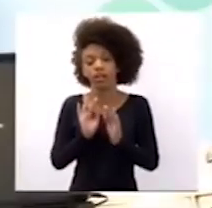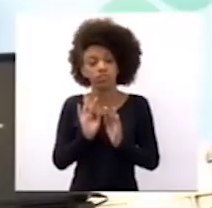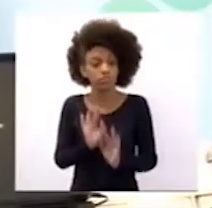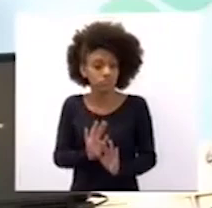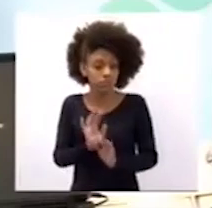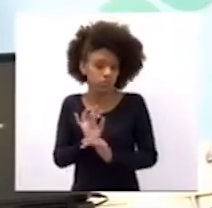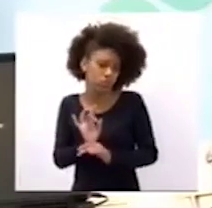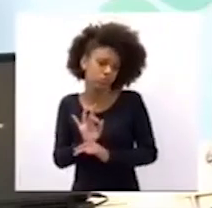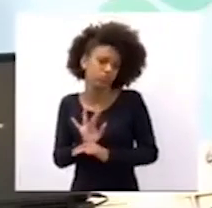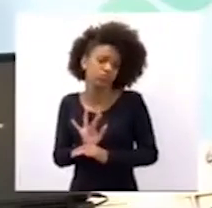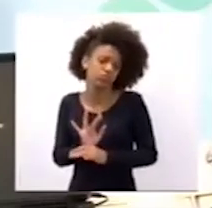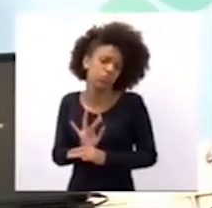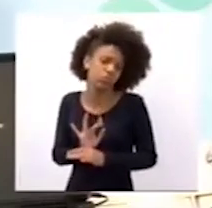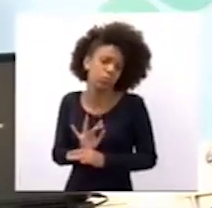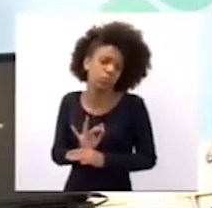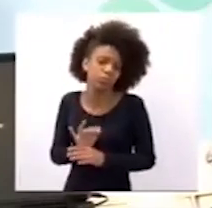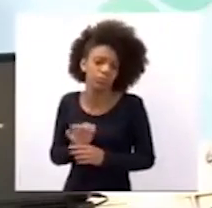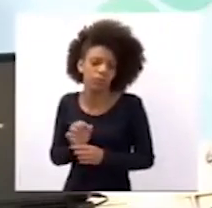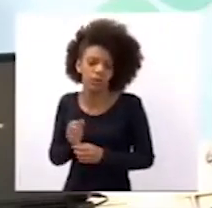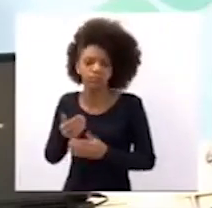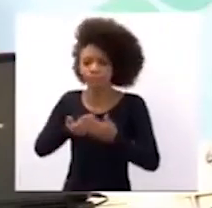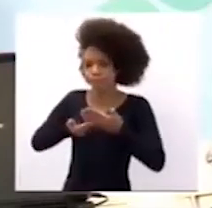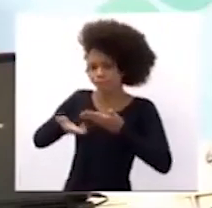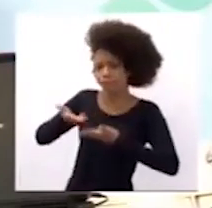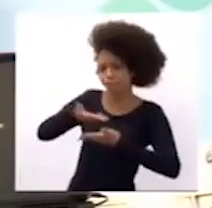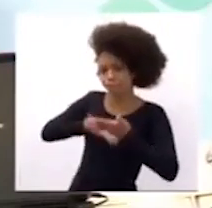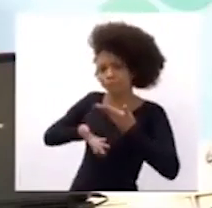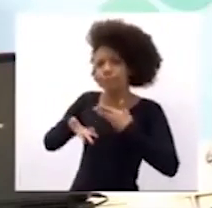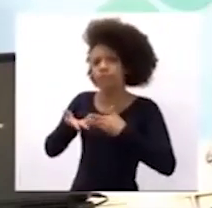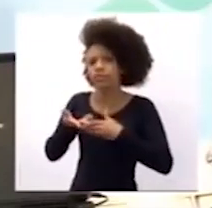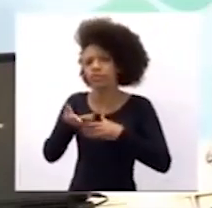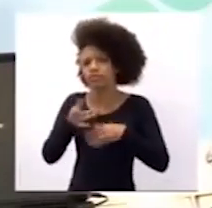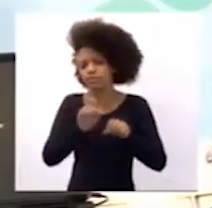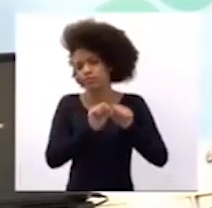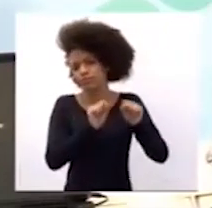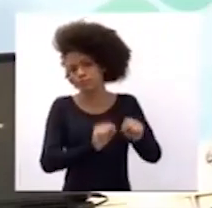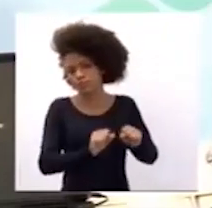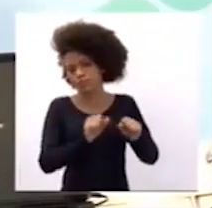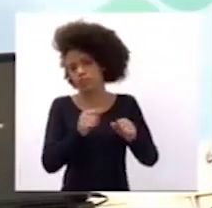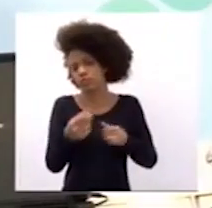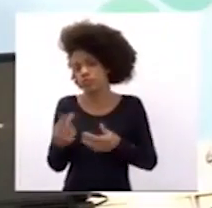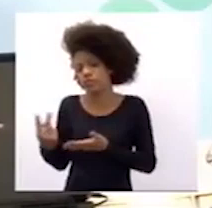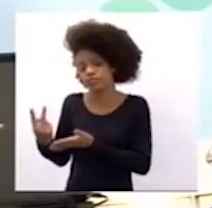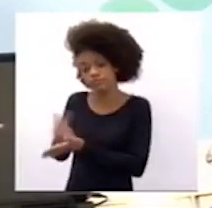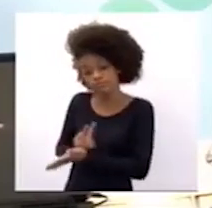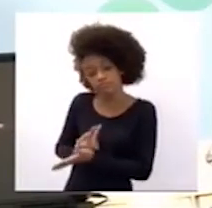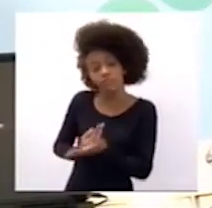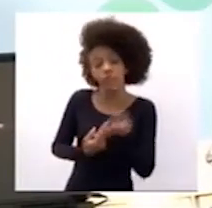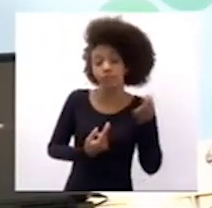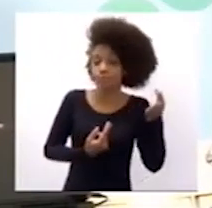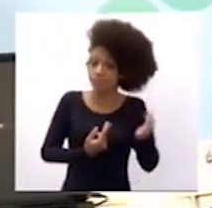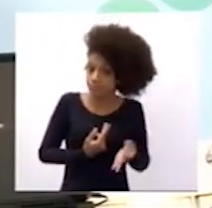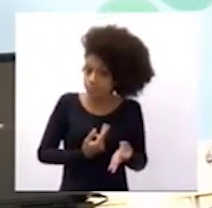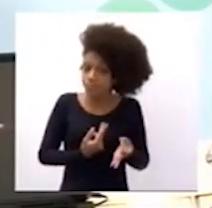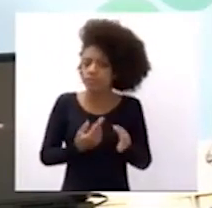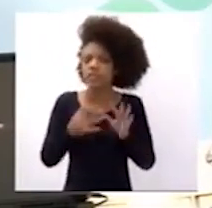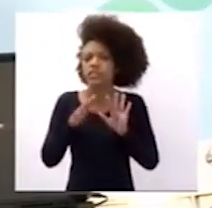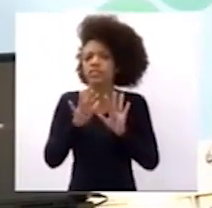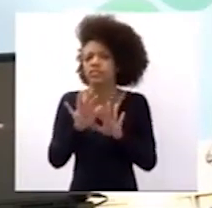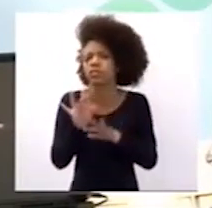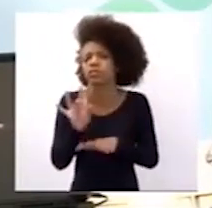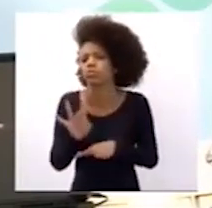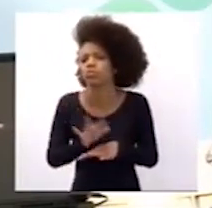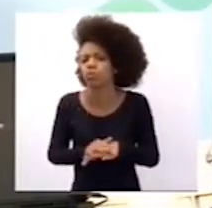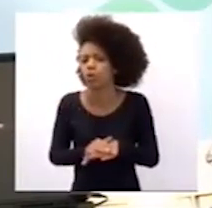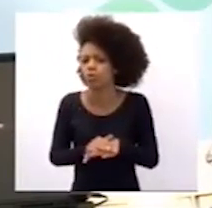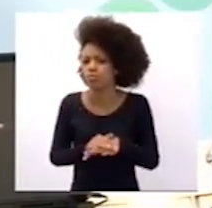foi mais para ser didático e sistemático do que colocar certo e errado. Então vamos só